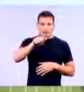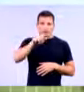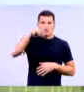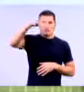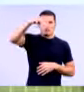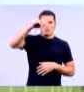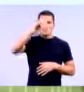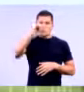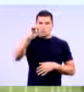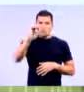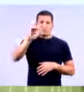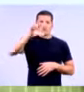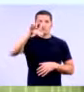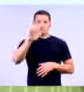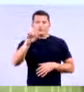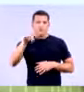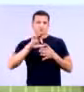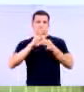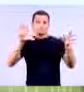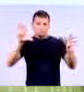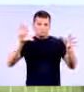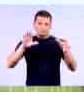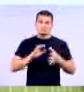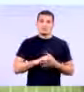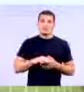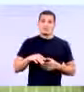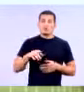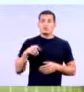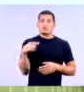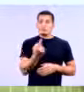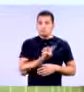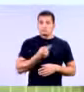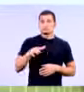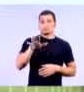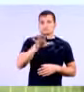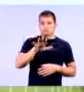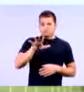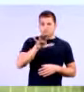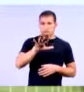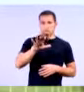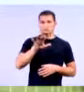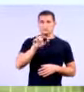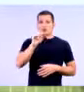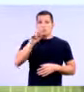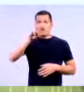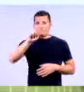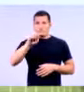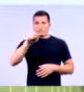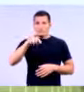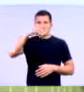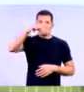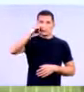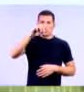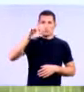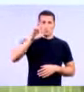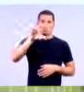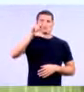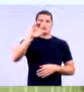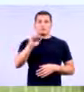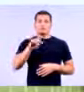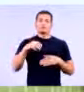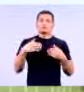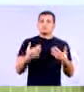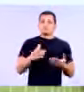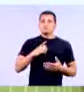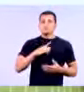construção livre. Então, o nosso ambiente virtual utiliza a plataforma Moodle. E o AVA tem algumas ferramentas que nós